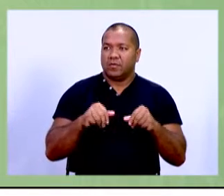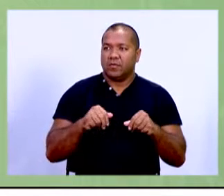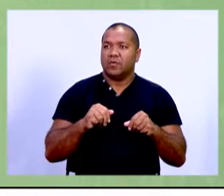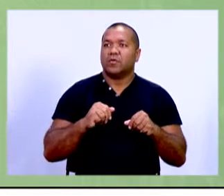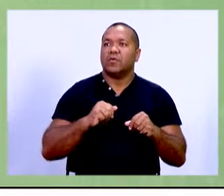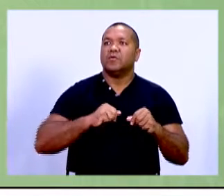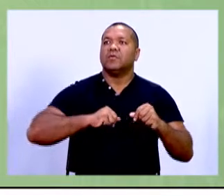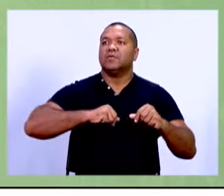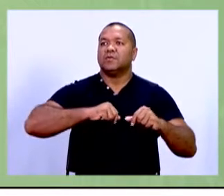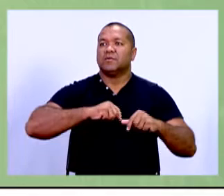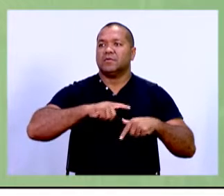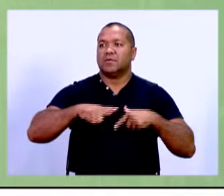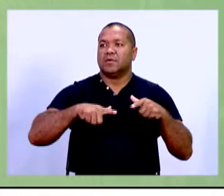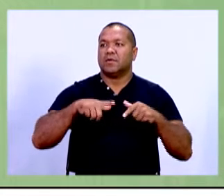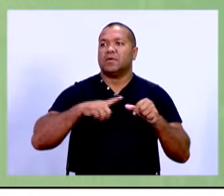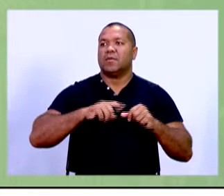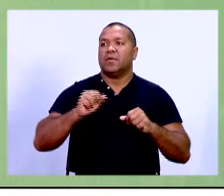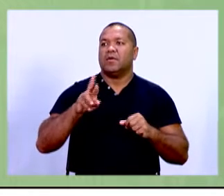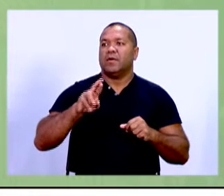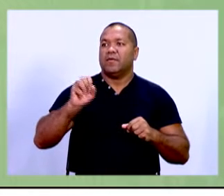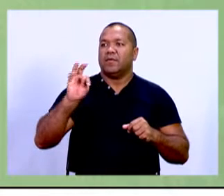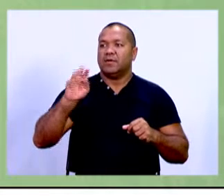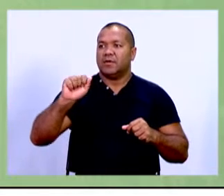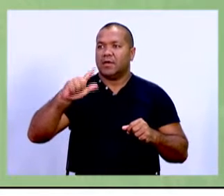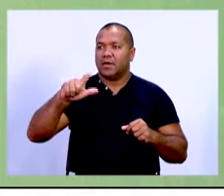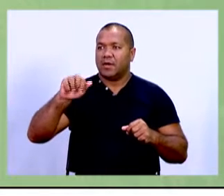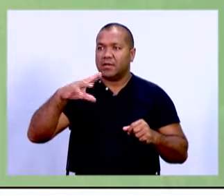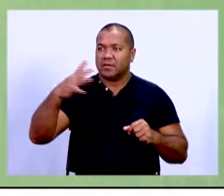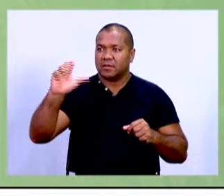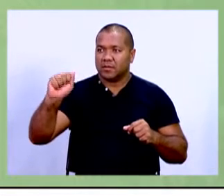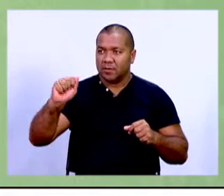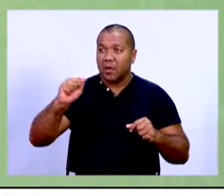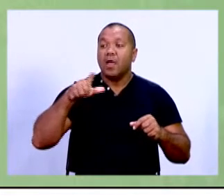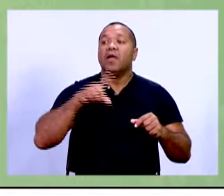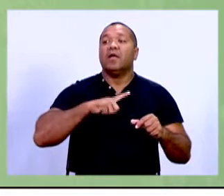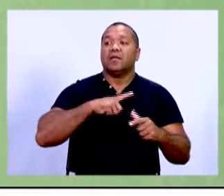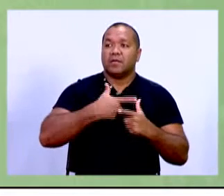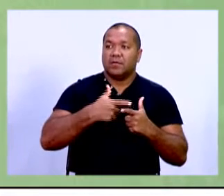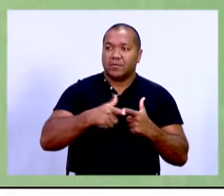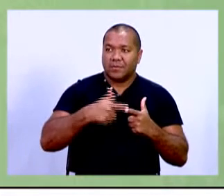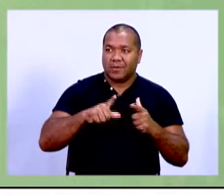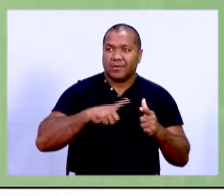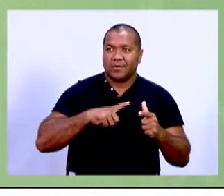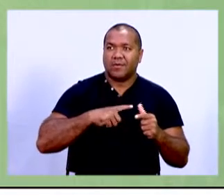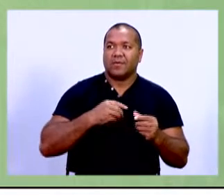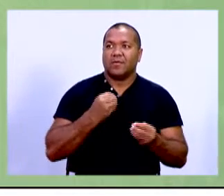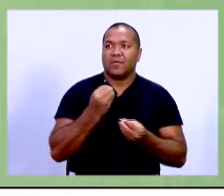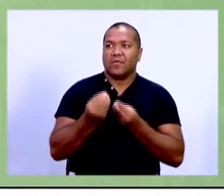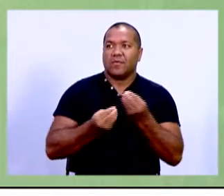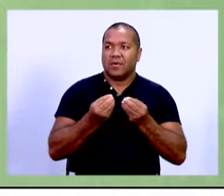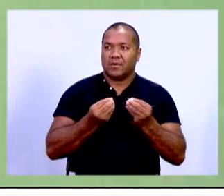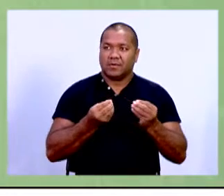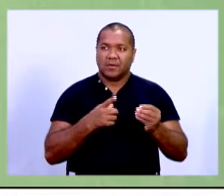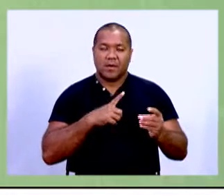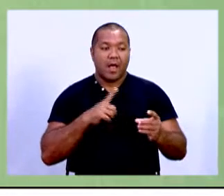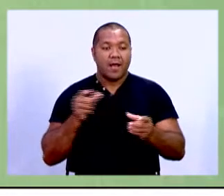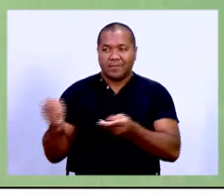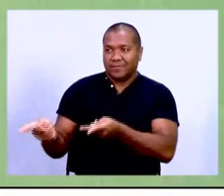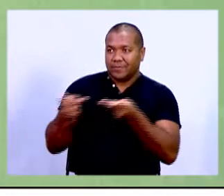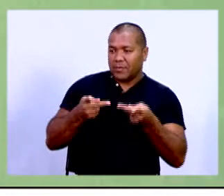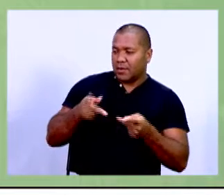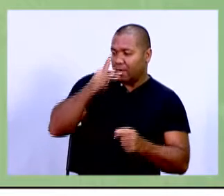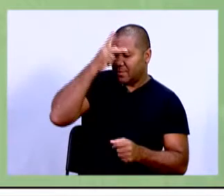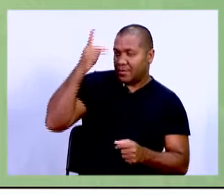produtos da parte de refrigeração. Ele possui um problema com relação ao atendimento ao cliente,